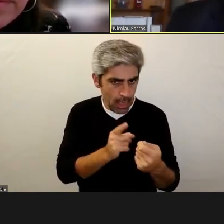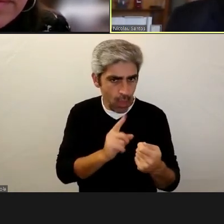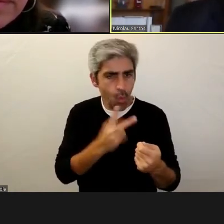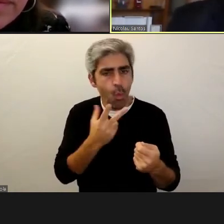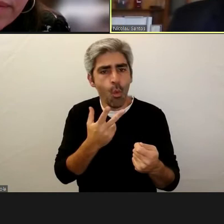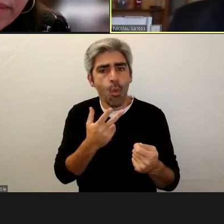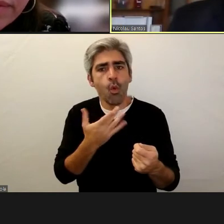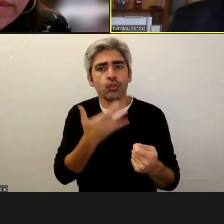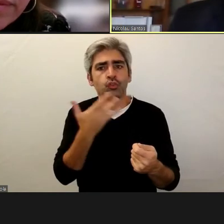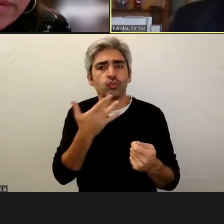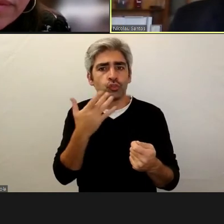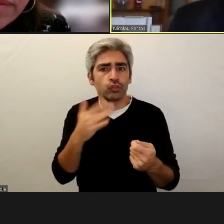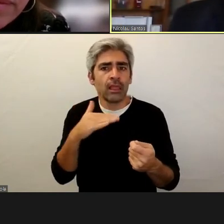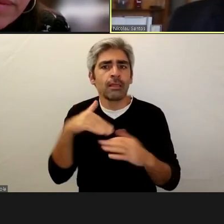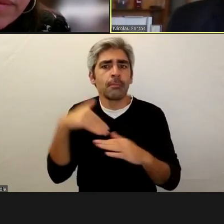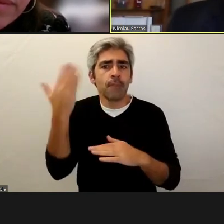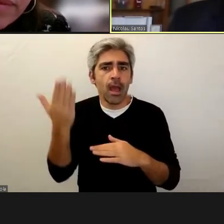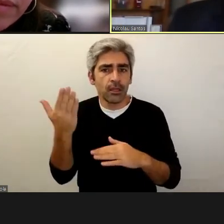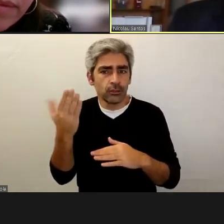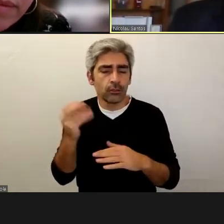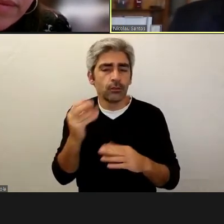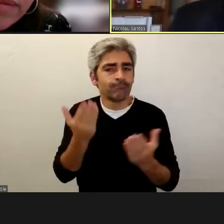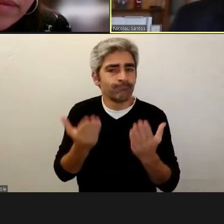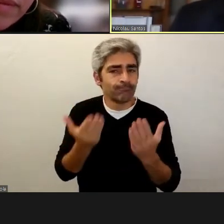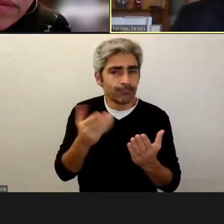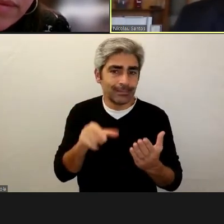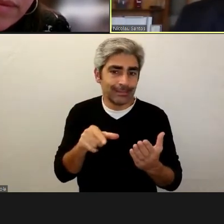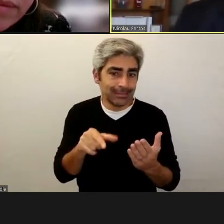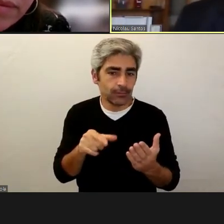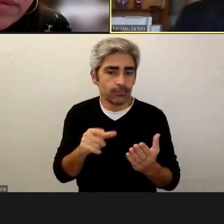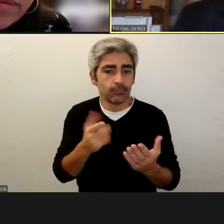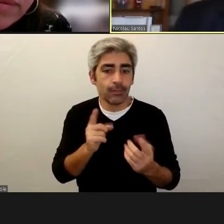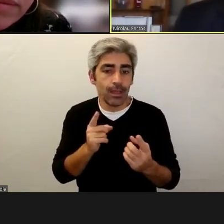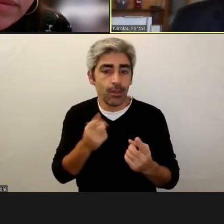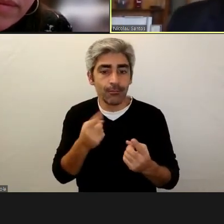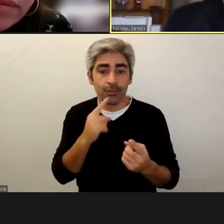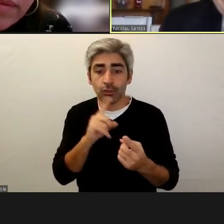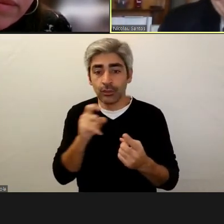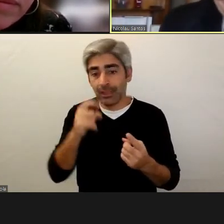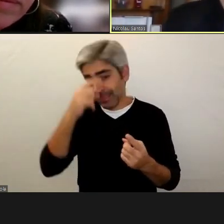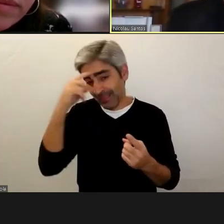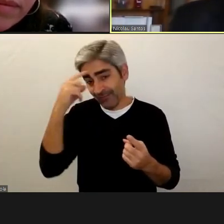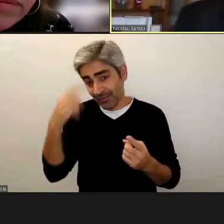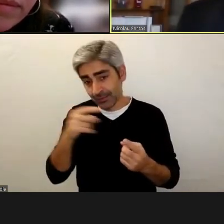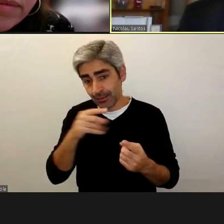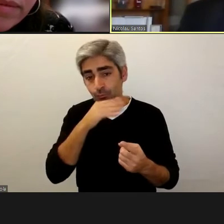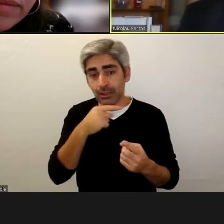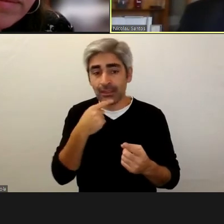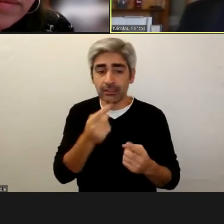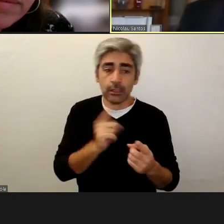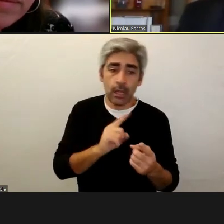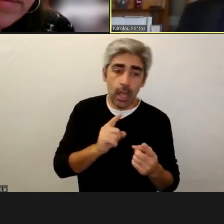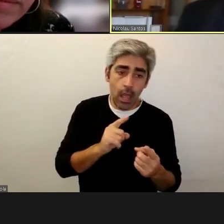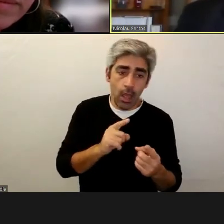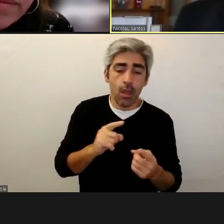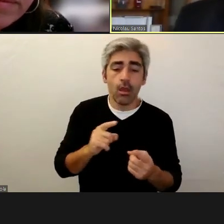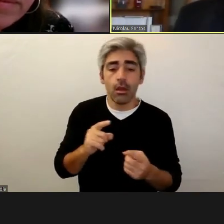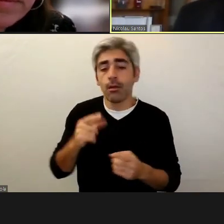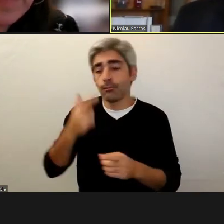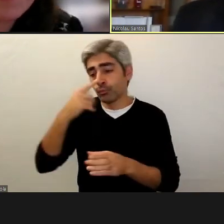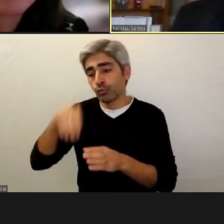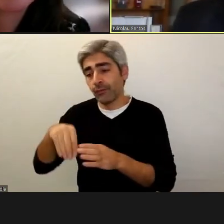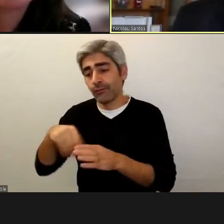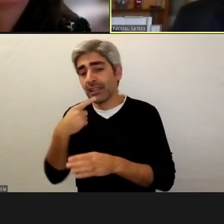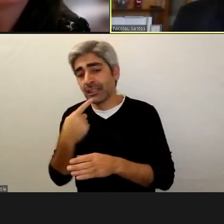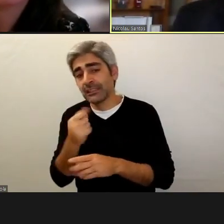foi mais além disso. Enfim, será sempre seguramente uma questão difícil, a polícia dirá que não, os envolvidos dirão que